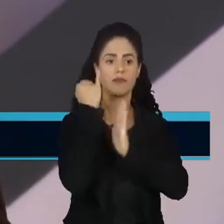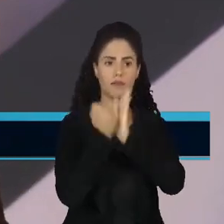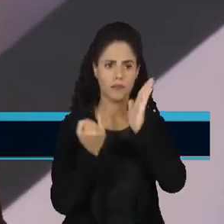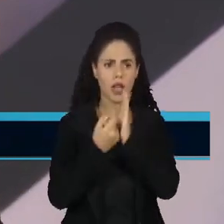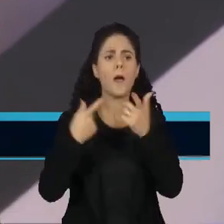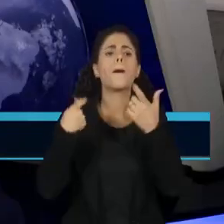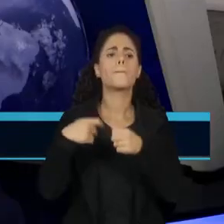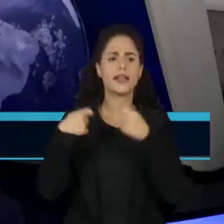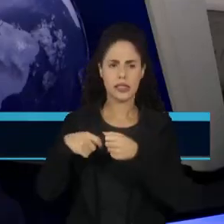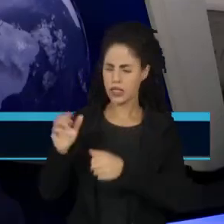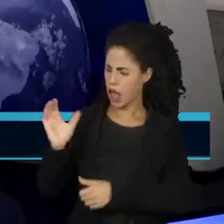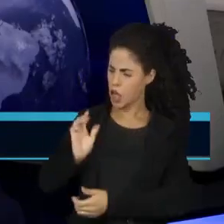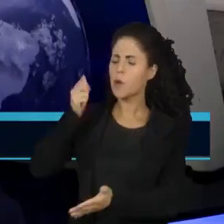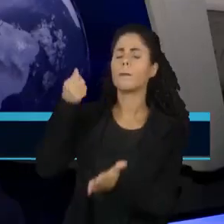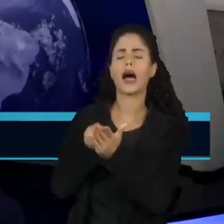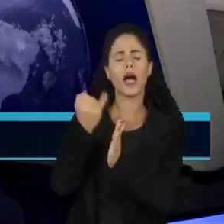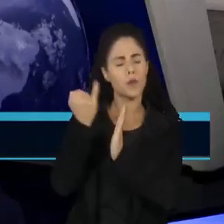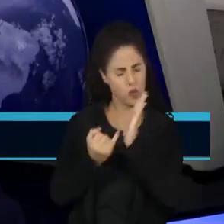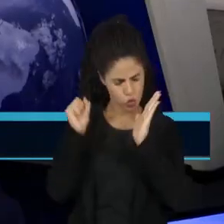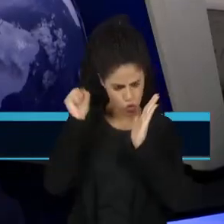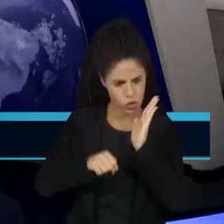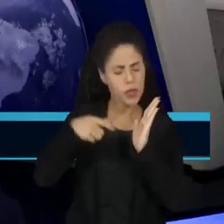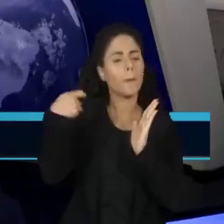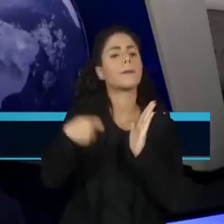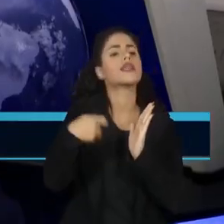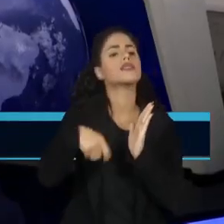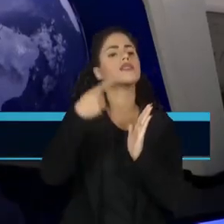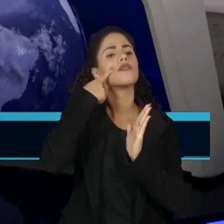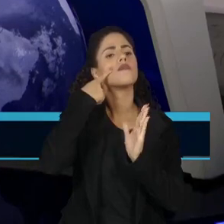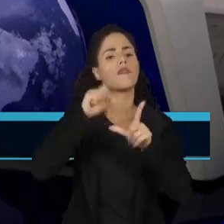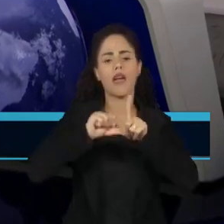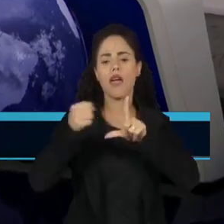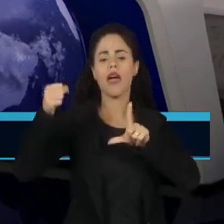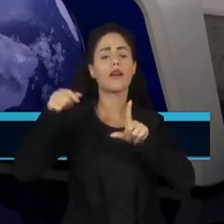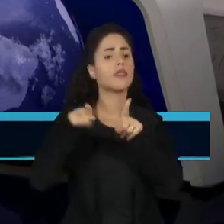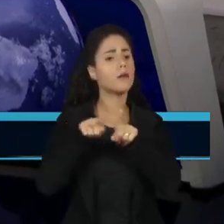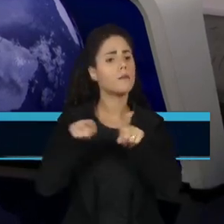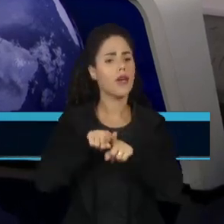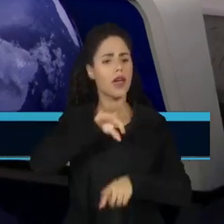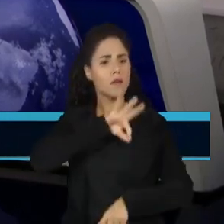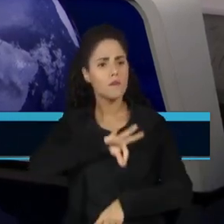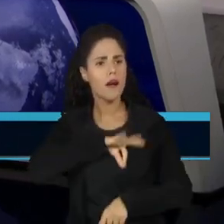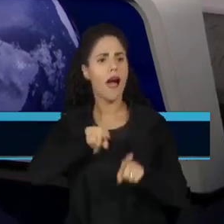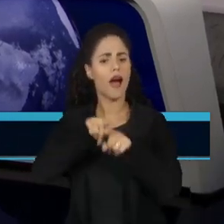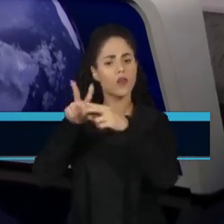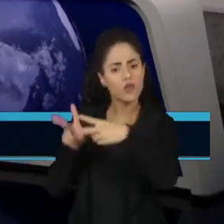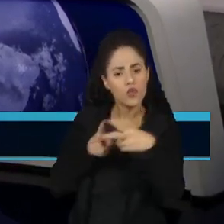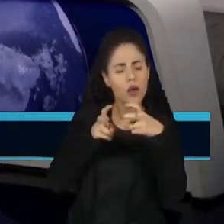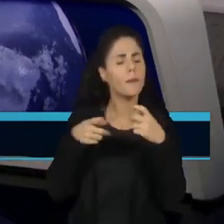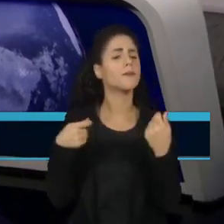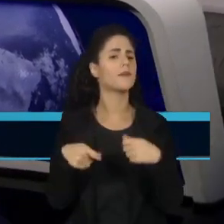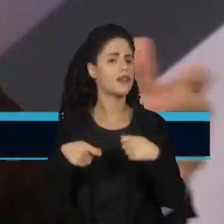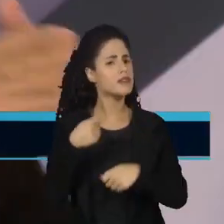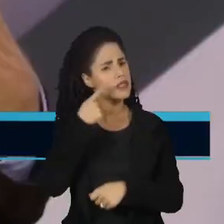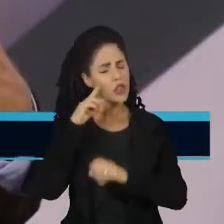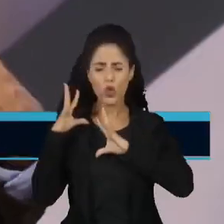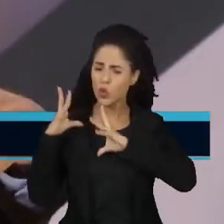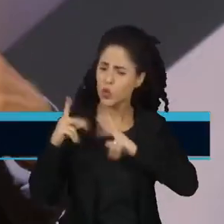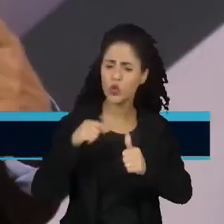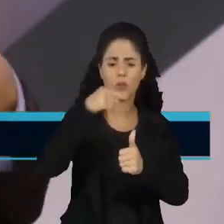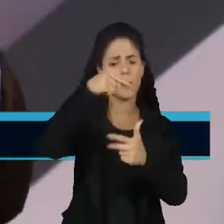tributar os super rcos tem que rever as alíquotas de Imposto de Renda sobre lucros dividendos sobre Fundos